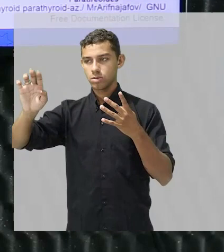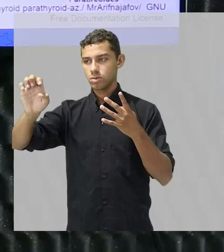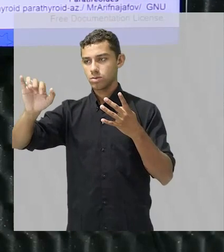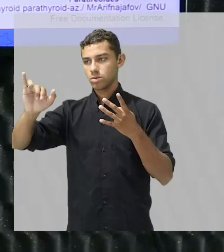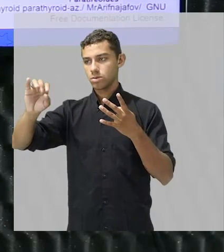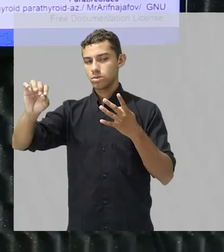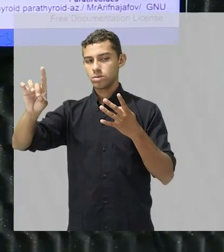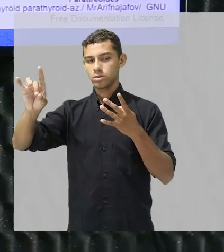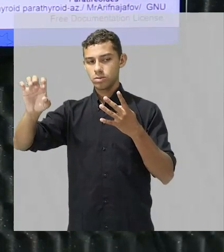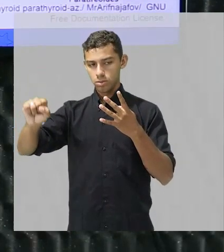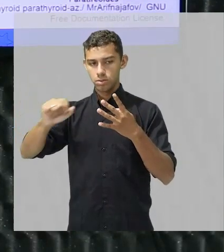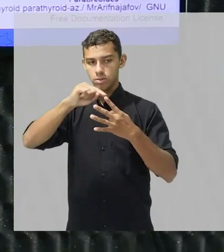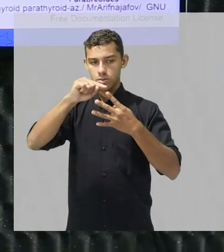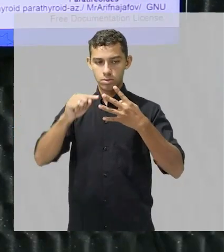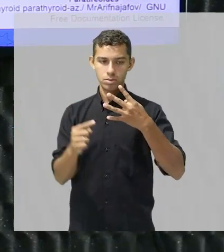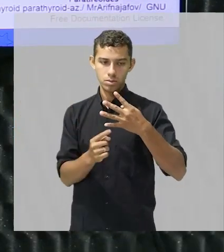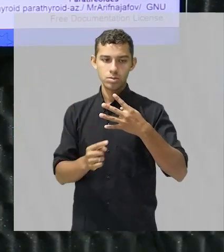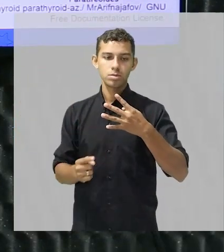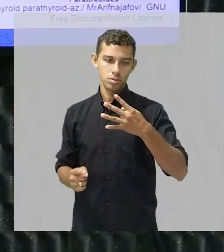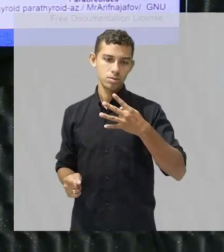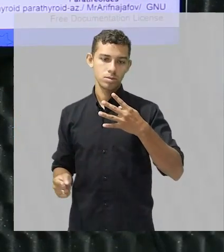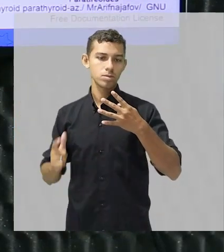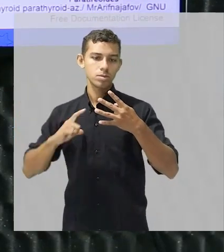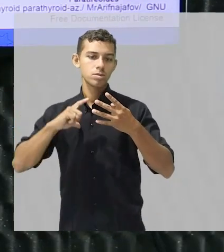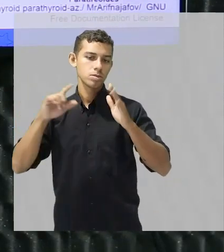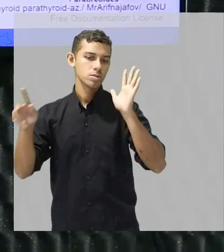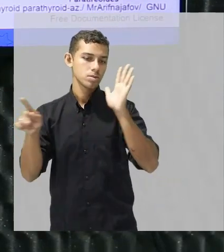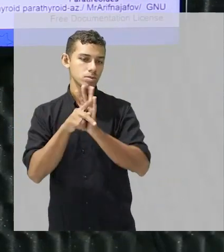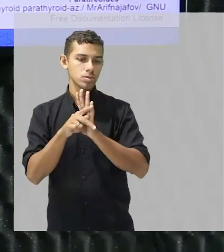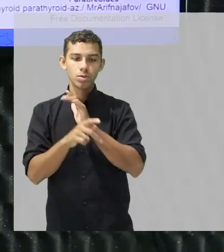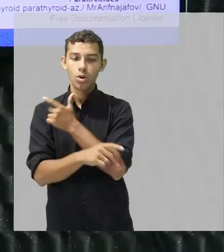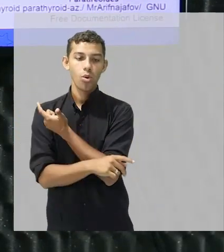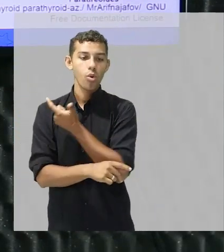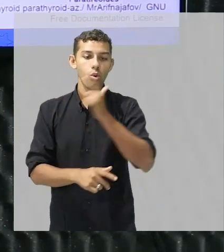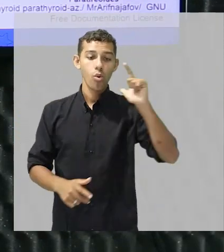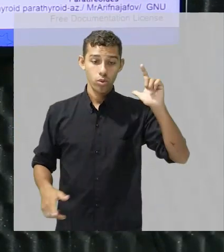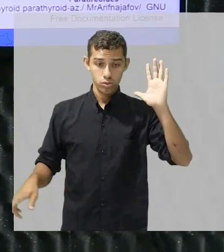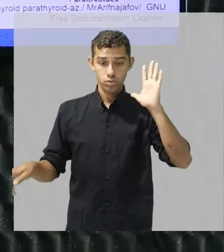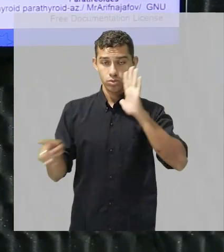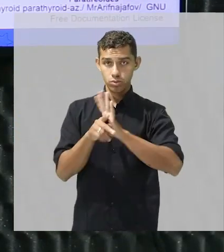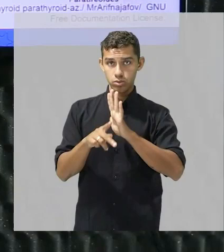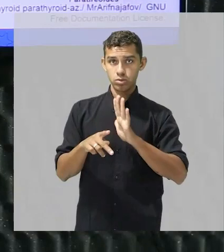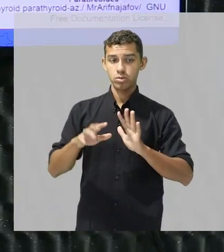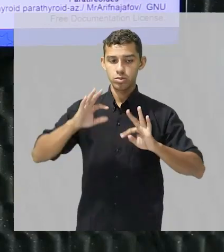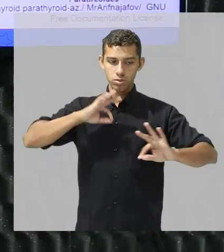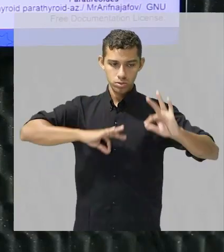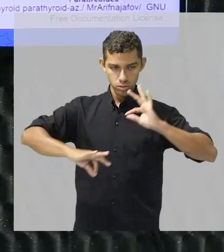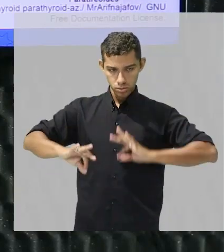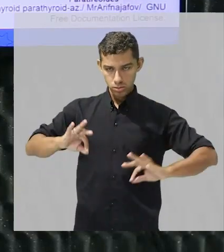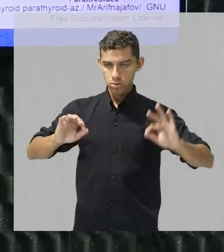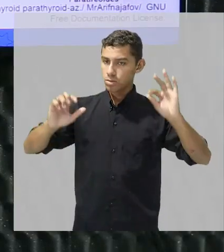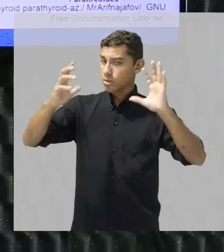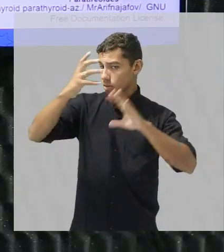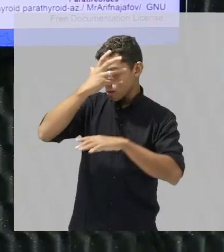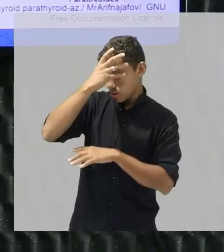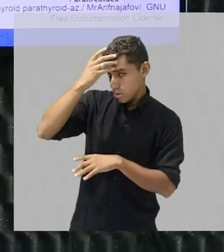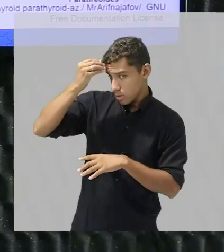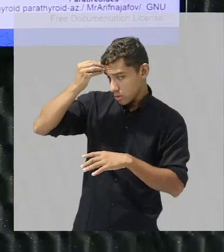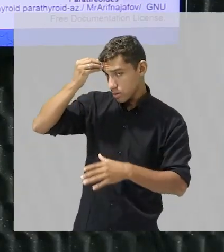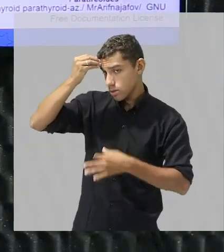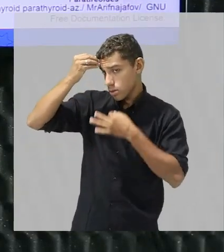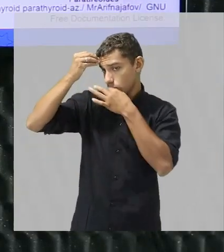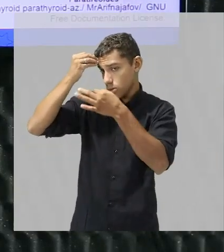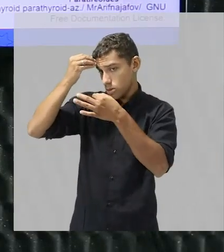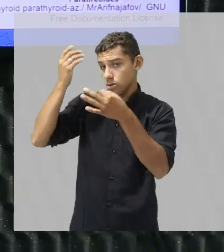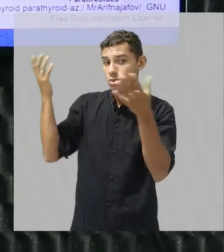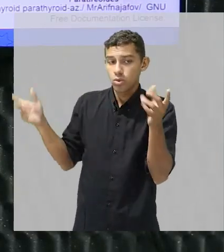glândulas paratireoides, elas produzem outros hormônios, tá? Eu me esqueci de mencionar também, além do